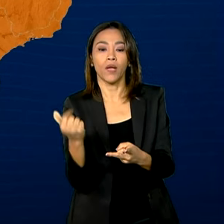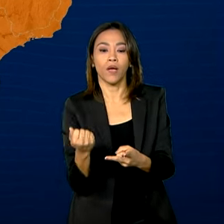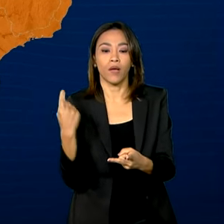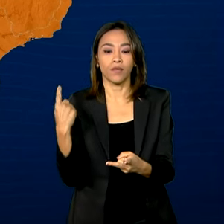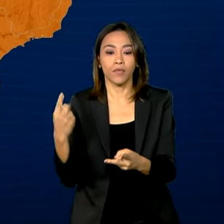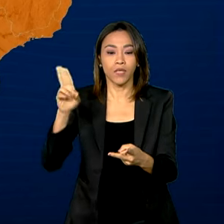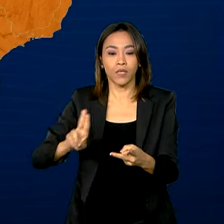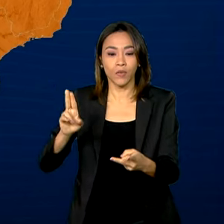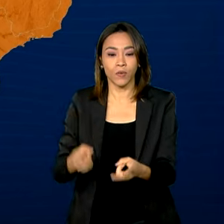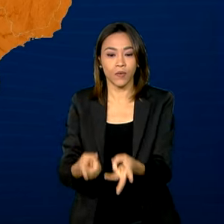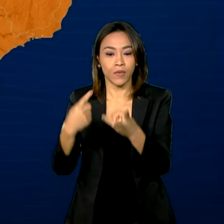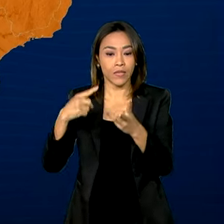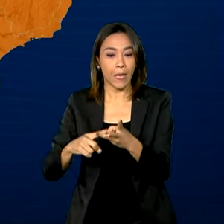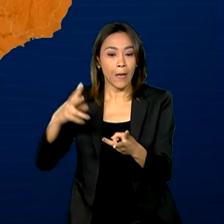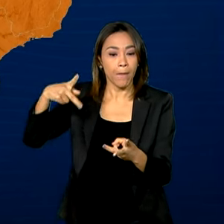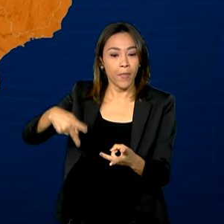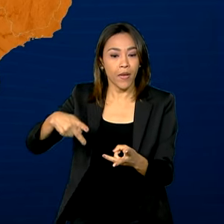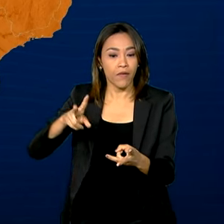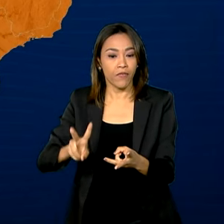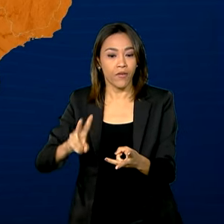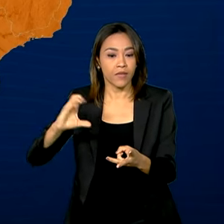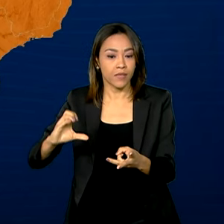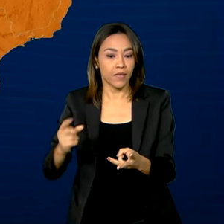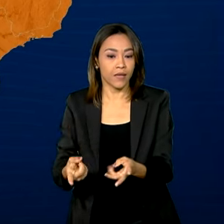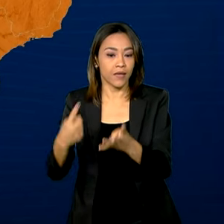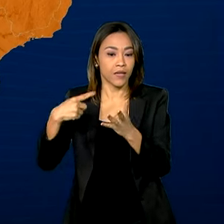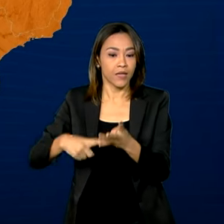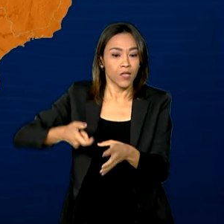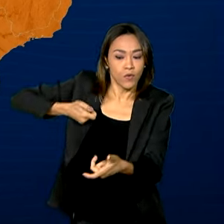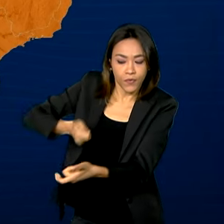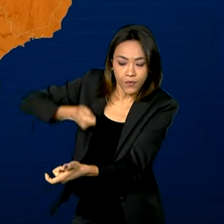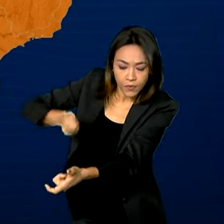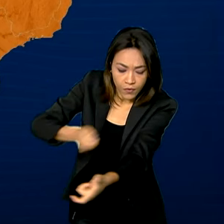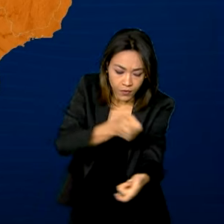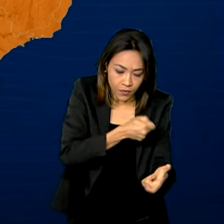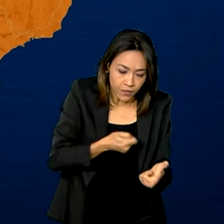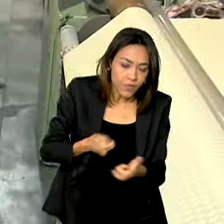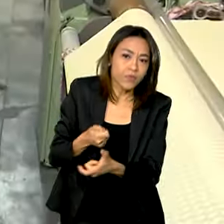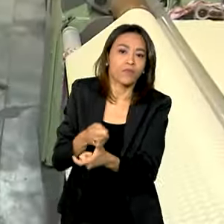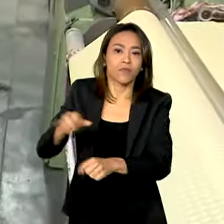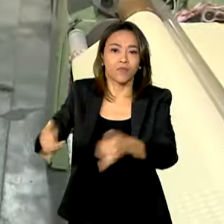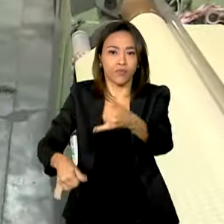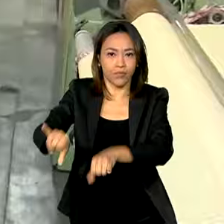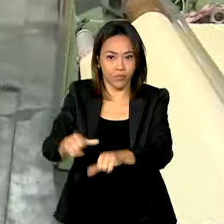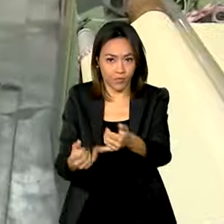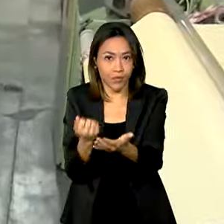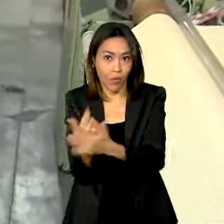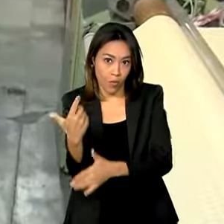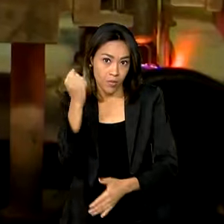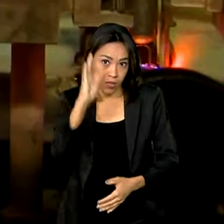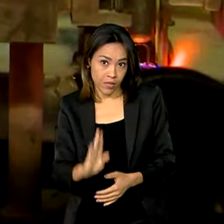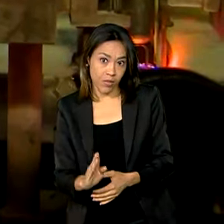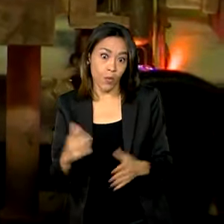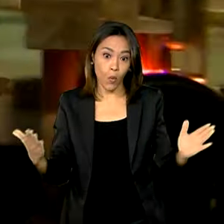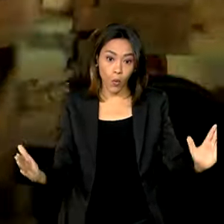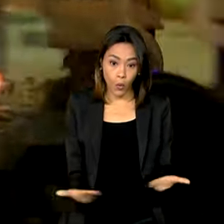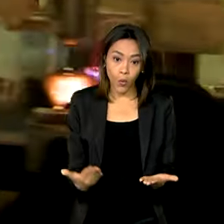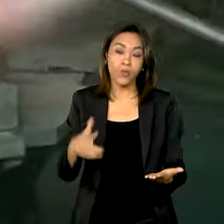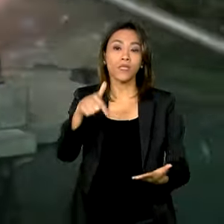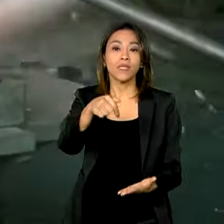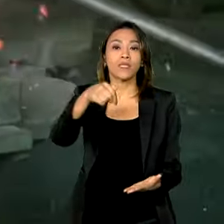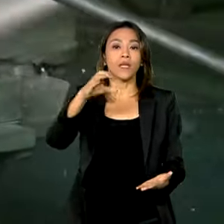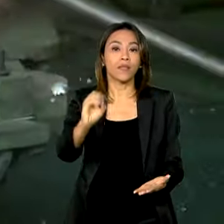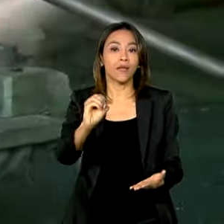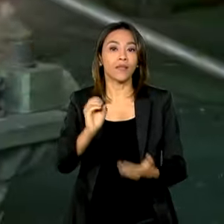produtos químicos, PVC, inseticidas, fungicidas e herbicidas. Hoje, 70 empresas brasileiras